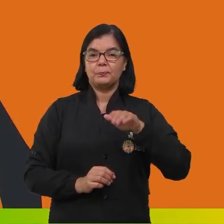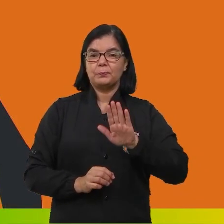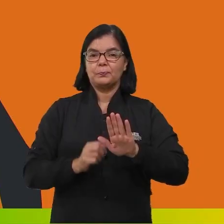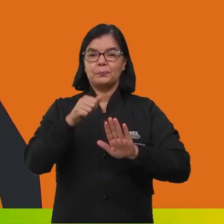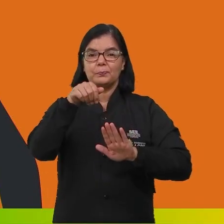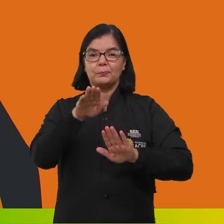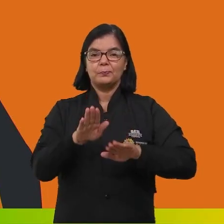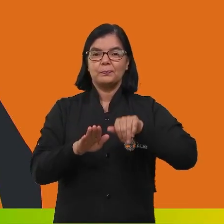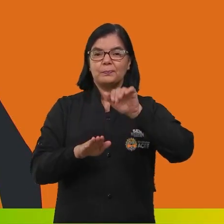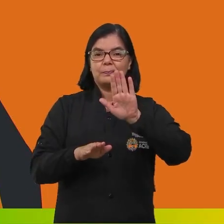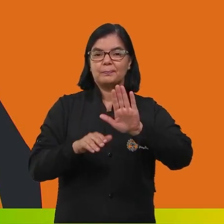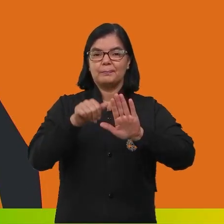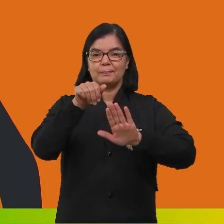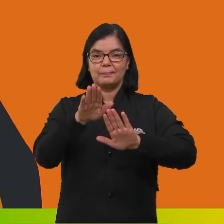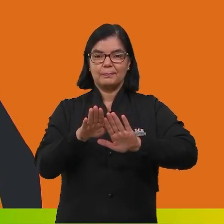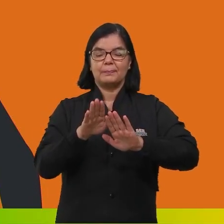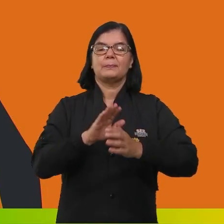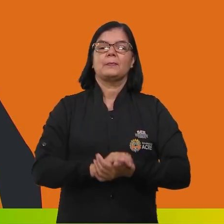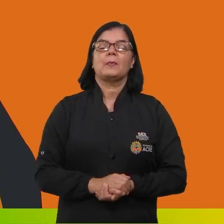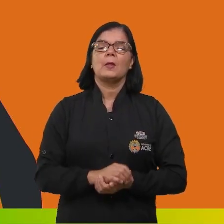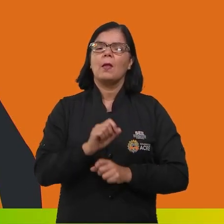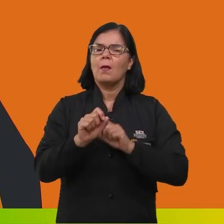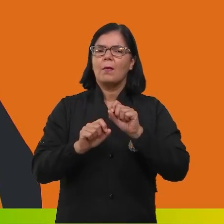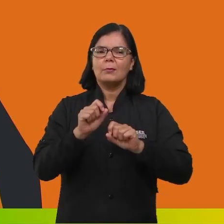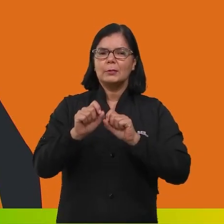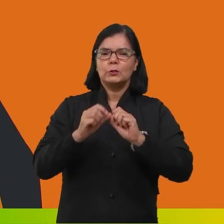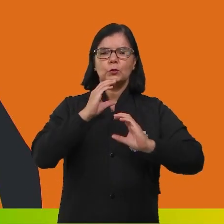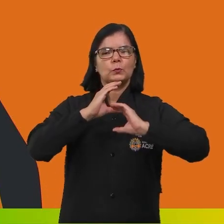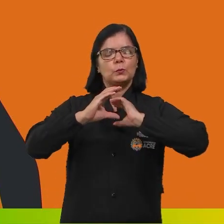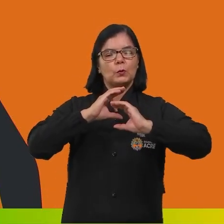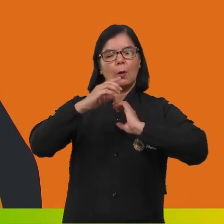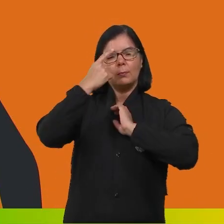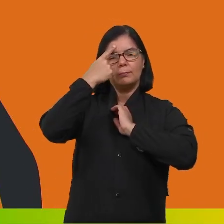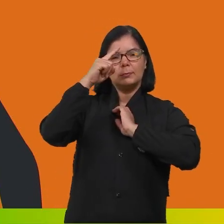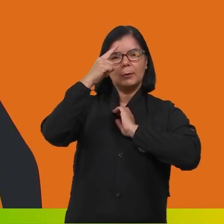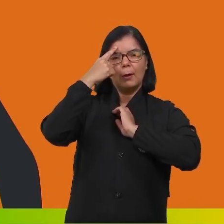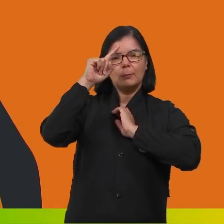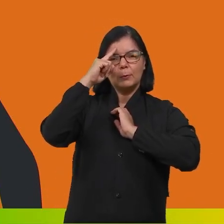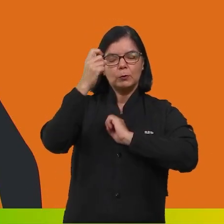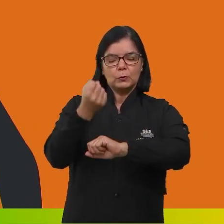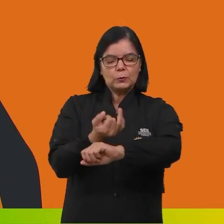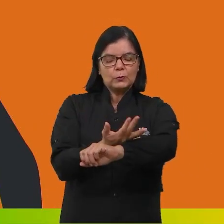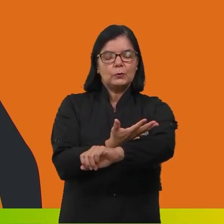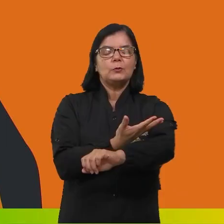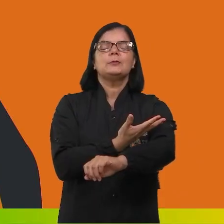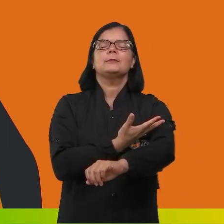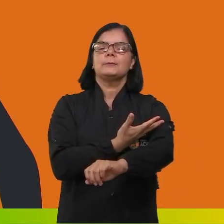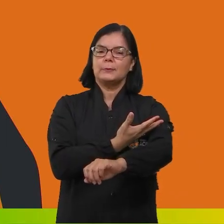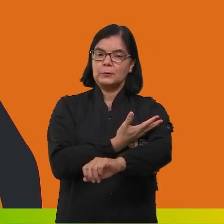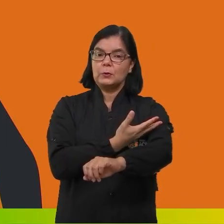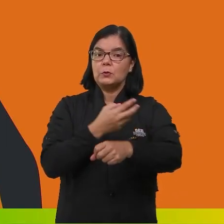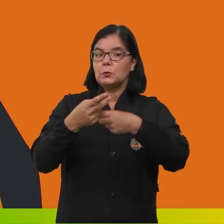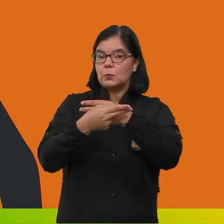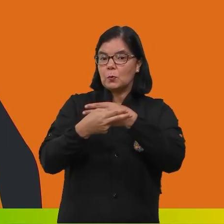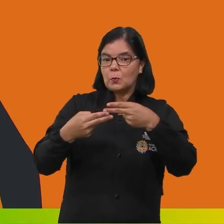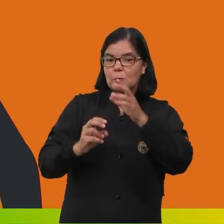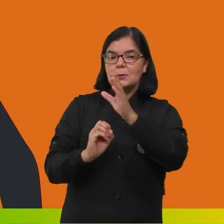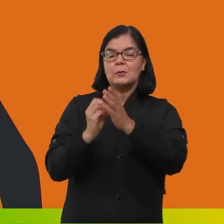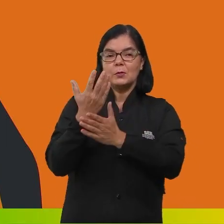Mímica. Então vamos até aí a mímica. A mímica é a arte de comunicar ideias, emoções e